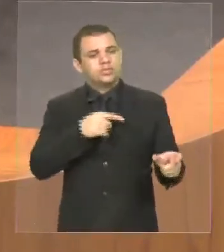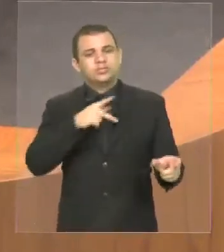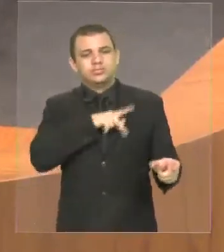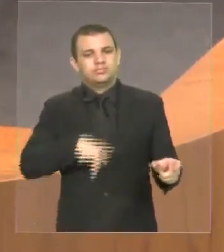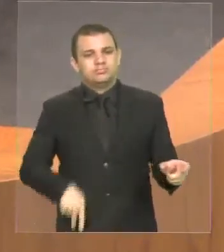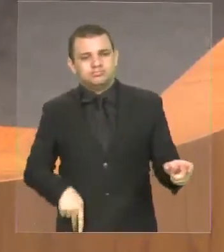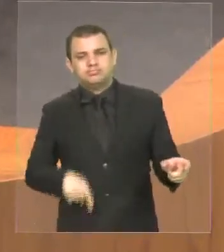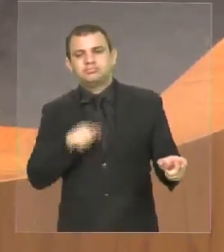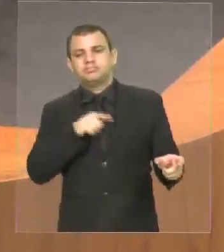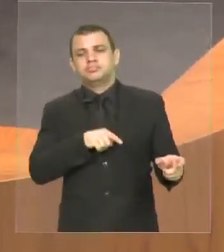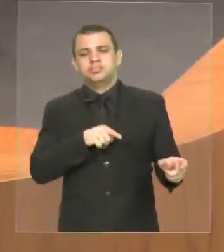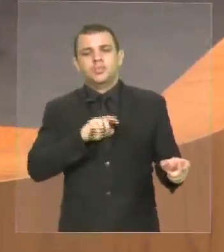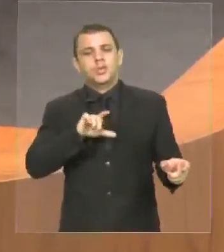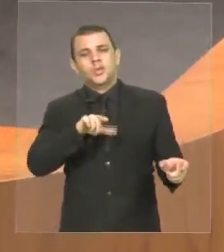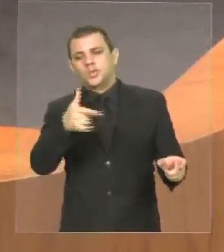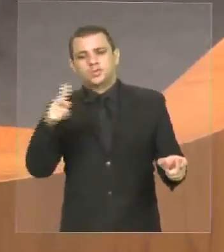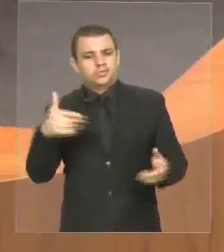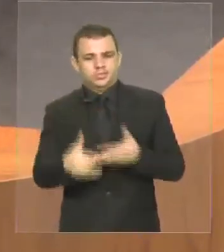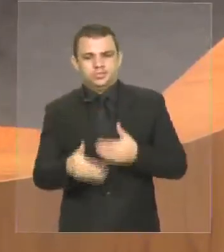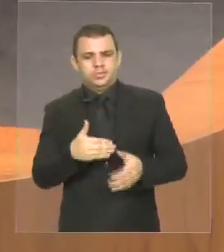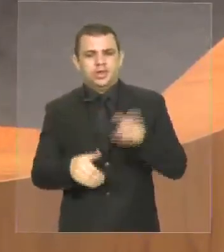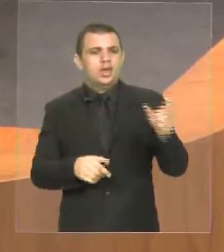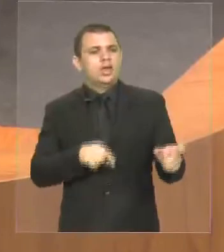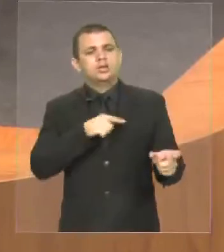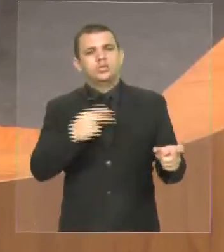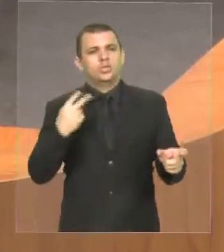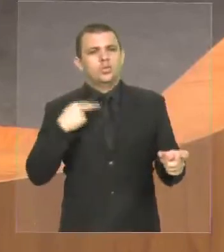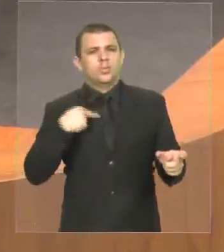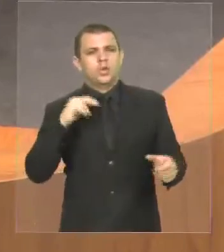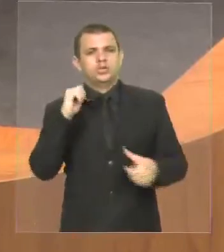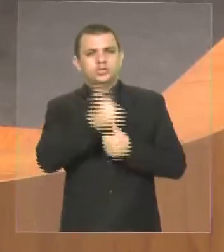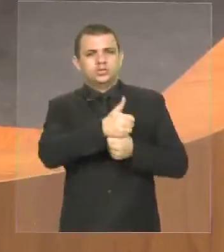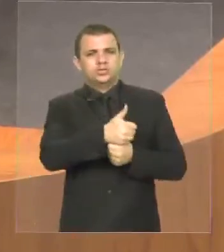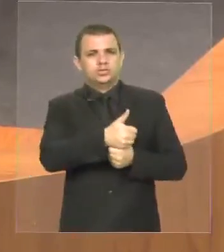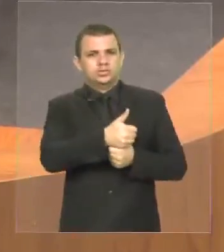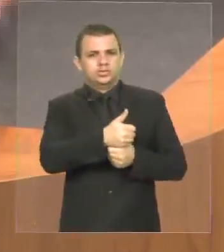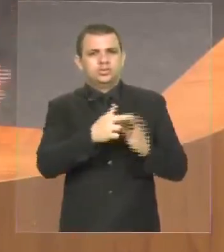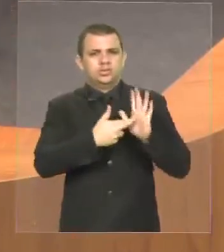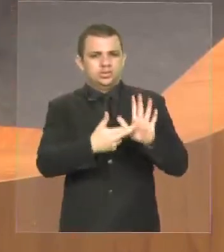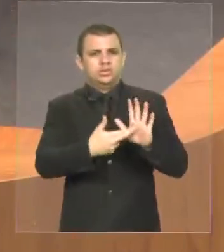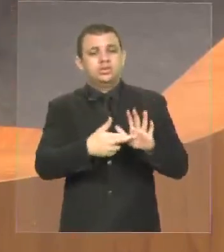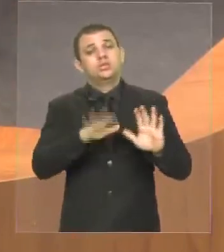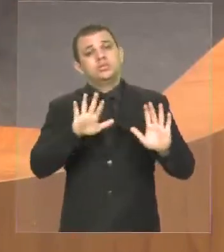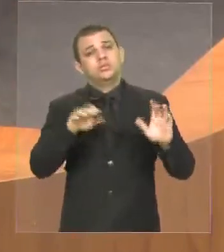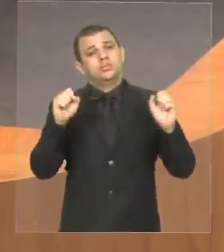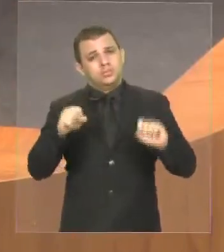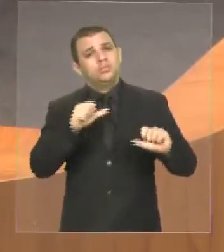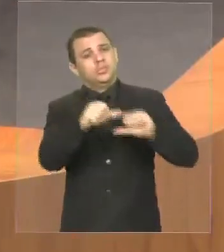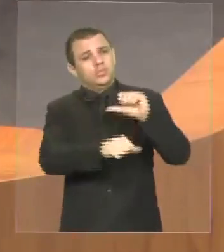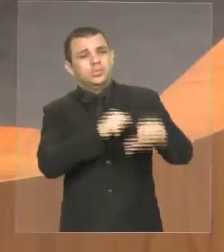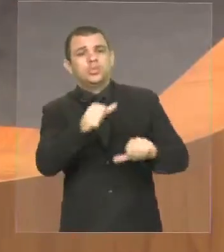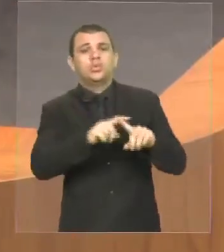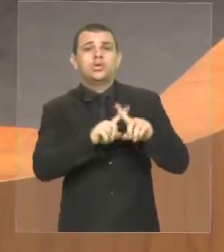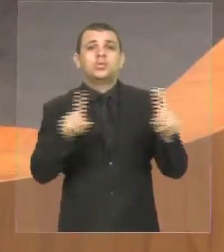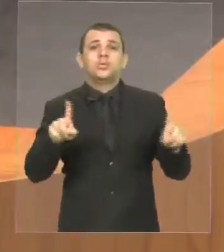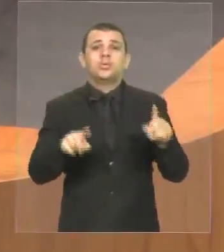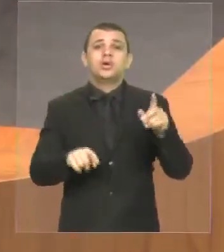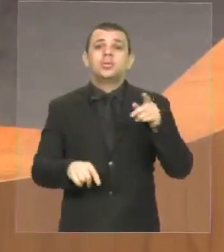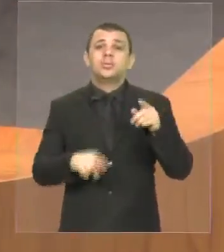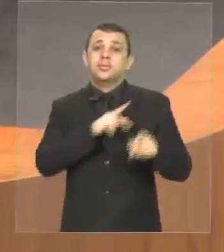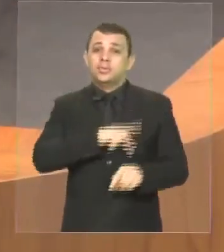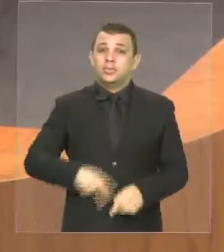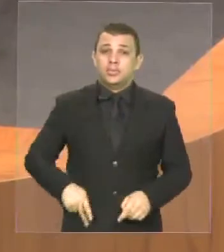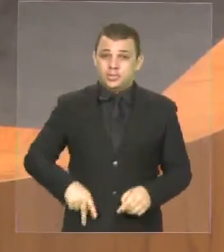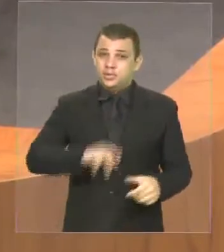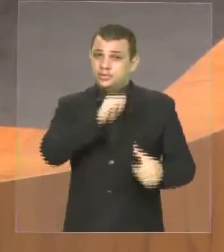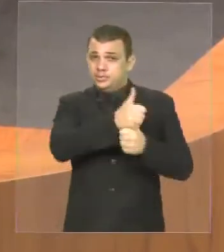condições para exercer o cargo de representar aquele poder, vamos mudar. Agora, os presidentes têm que ter